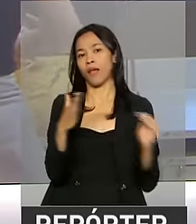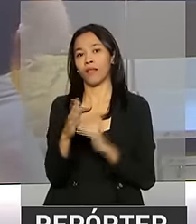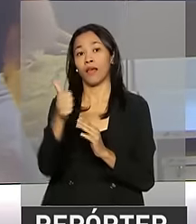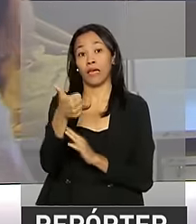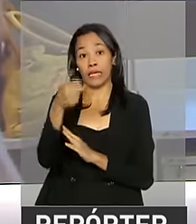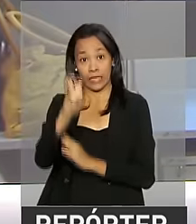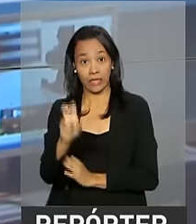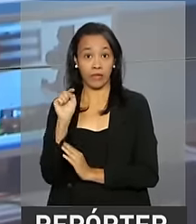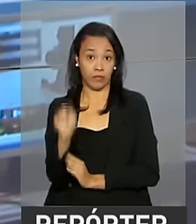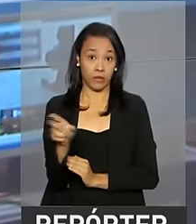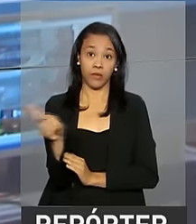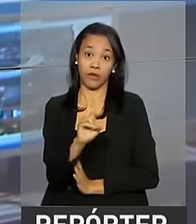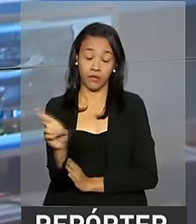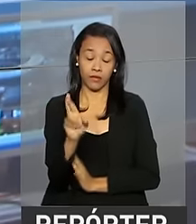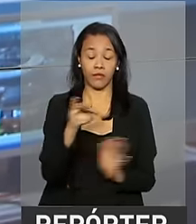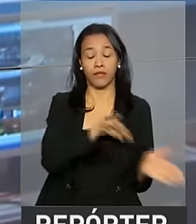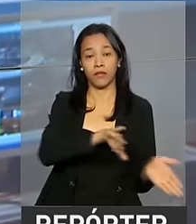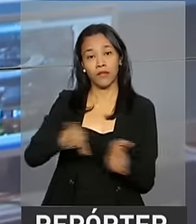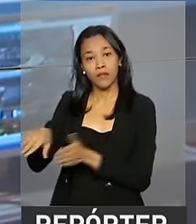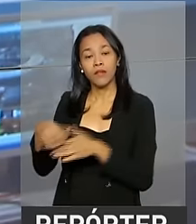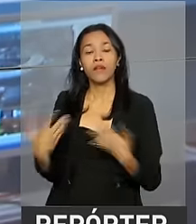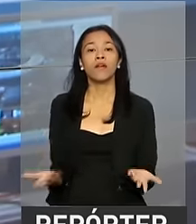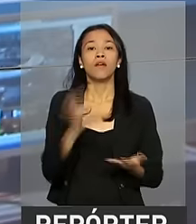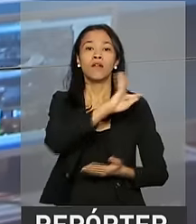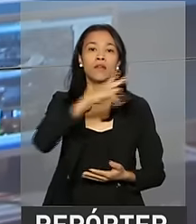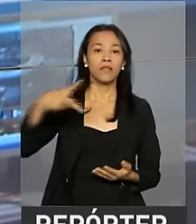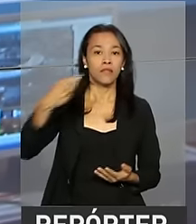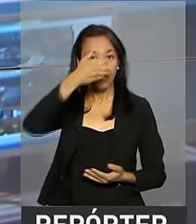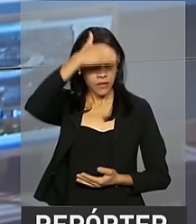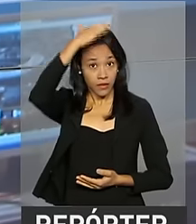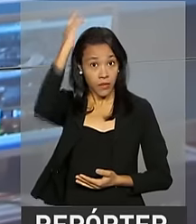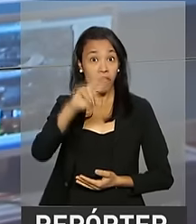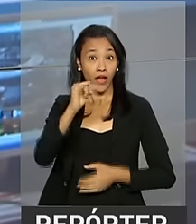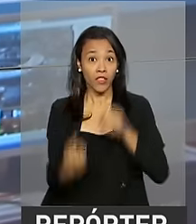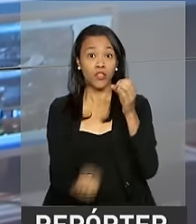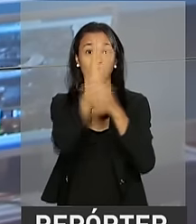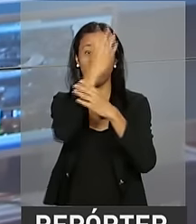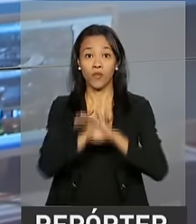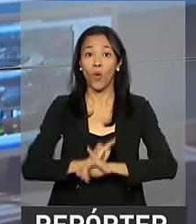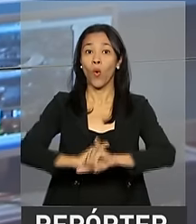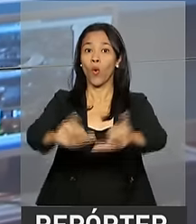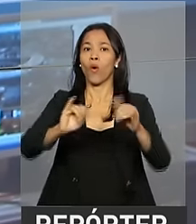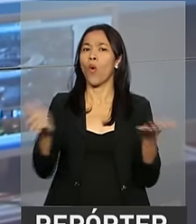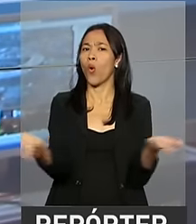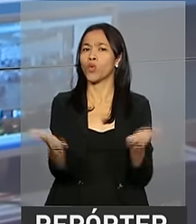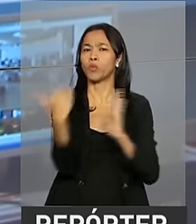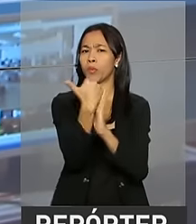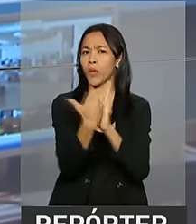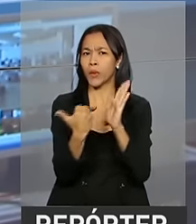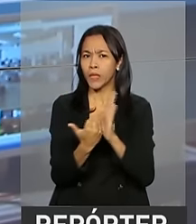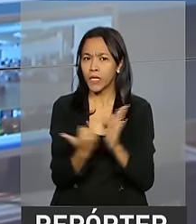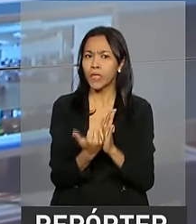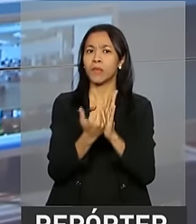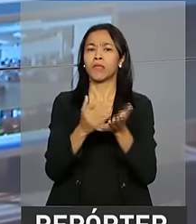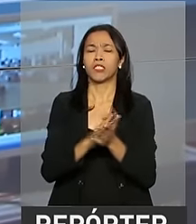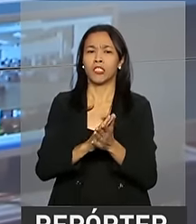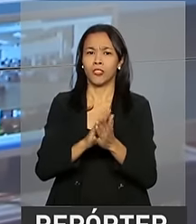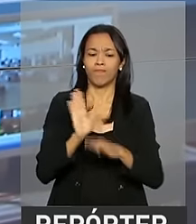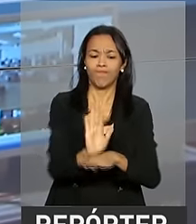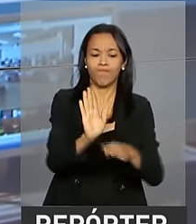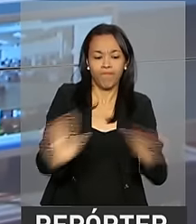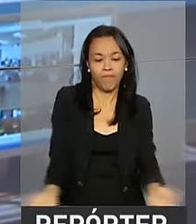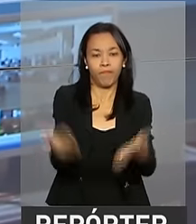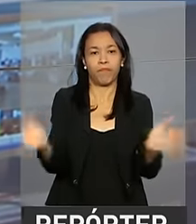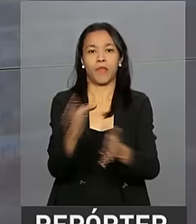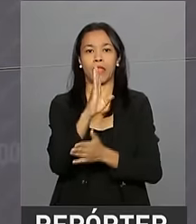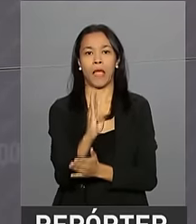mil reais. O presidente em exercício Michel Temer vai lançar hoje o programa de revitalização da bacia hidrográfica do Rio São